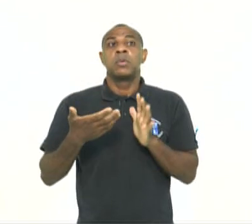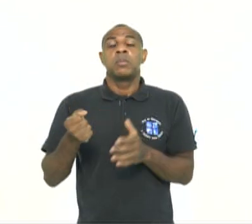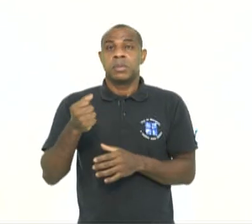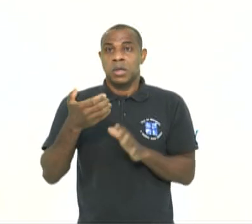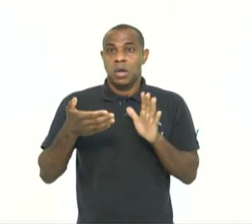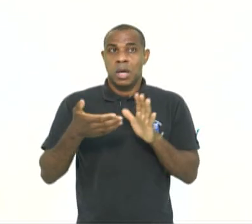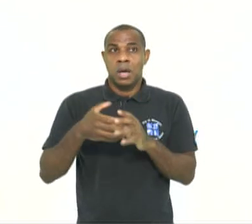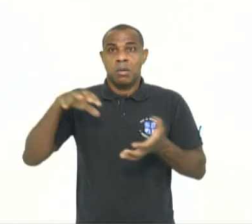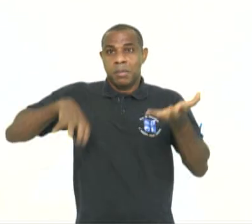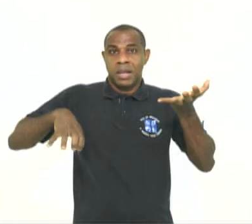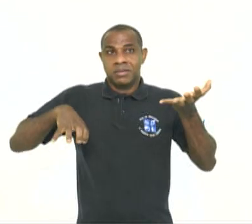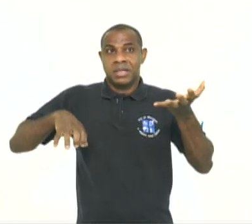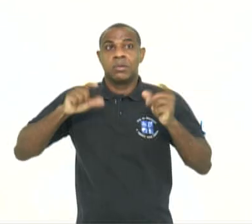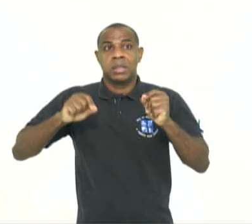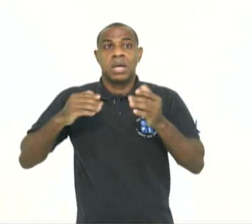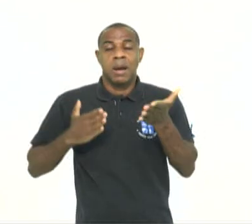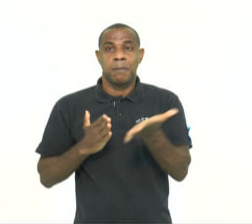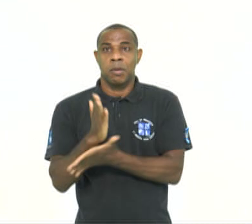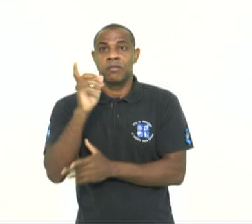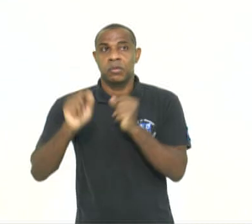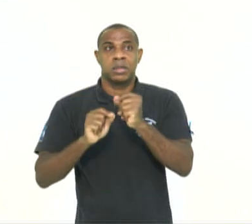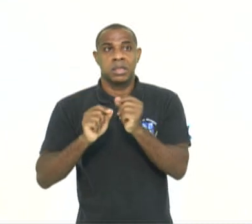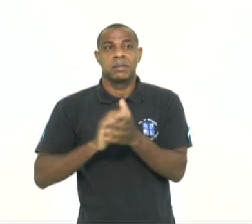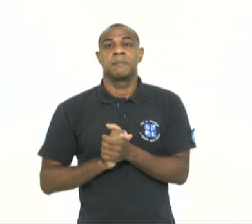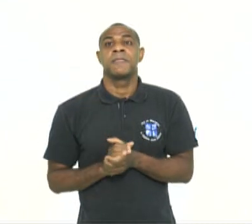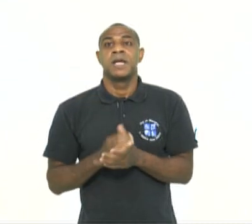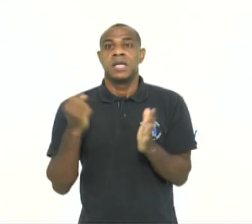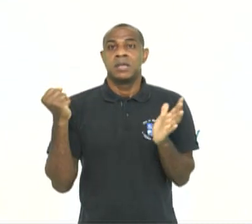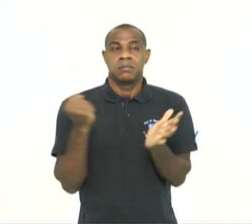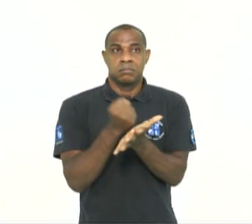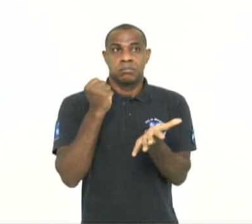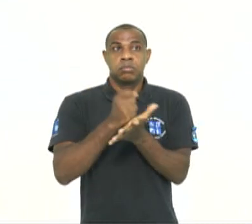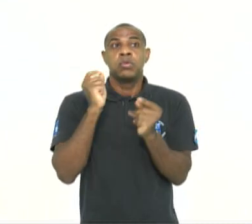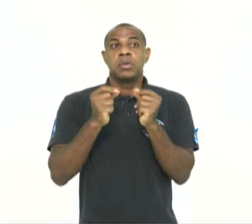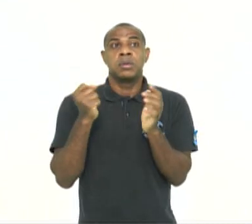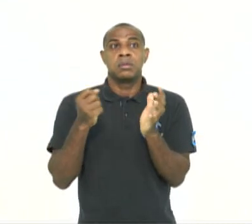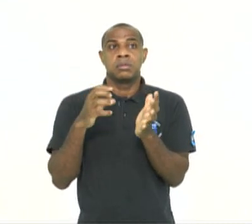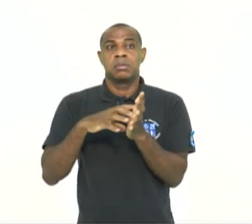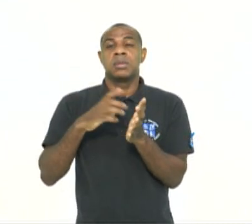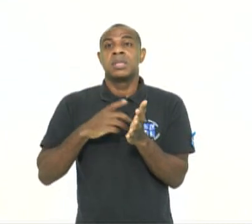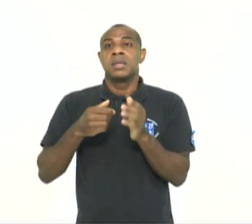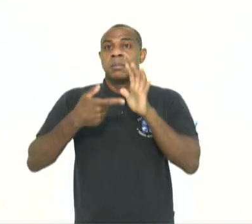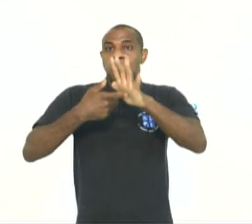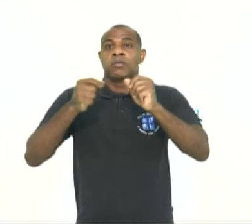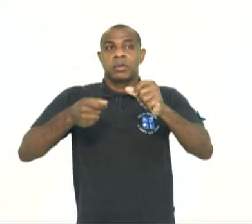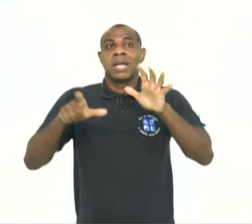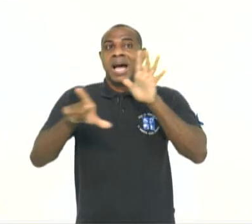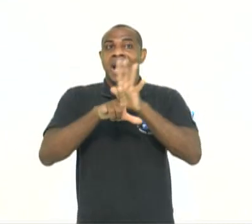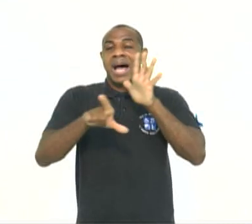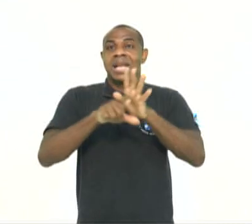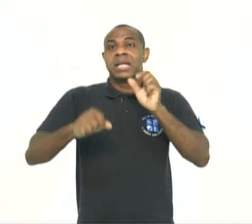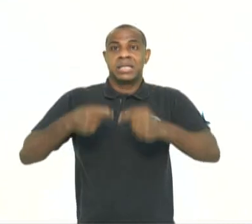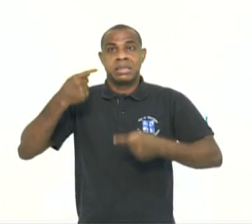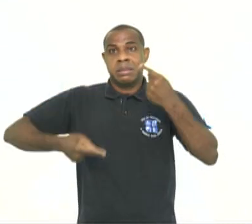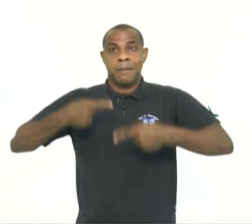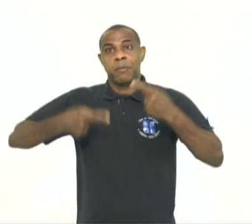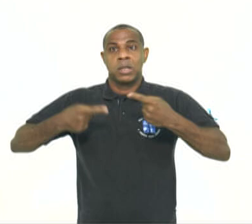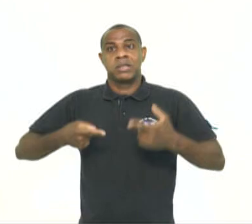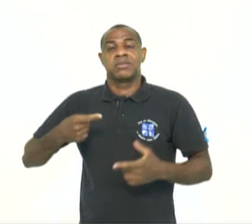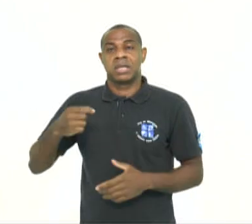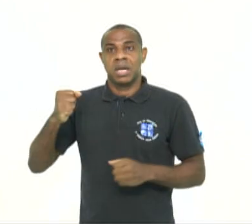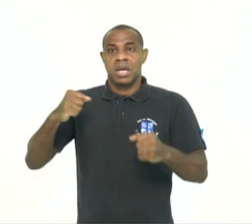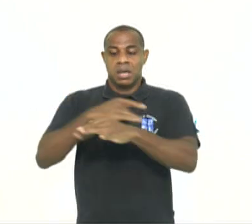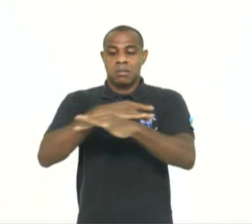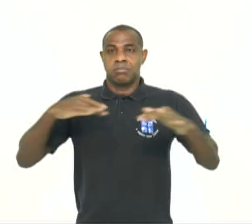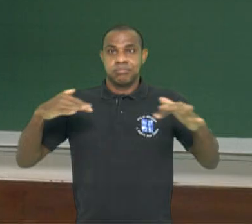10.257, conhecida como Estatuto das Cidades, estabelecendo diretrizes gerais da política urbana brasileira.